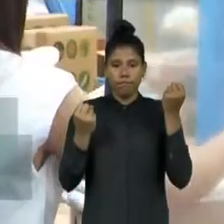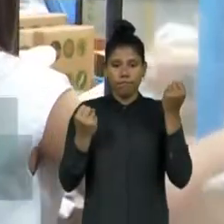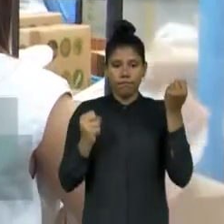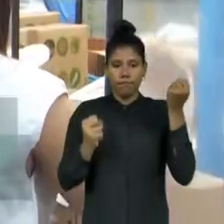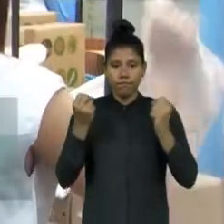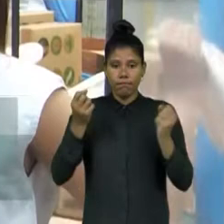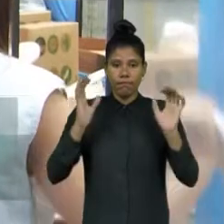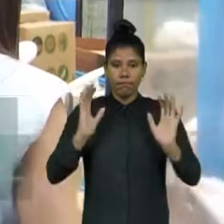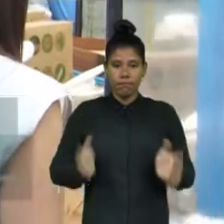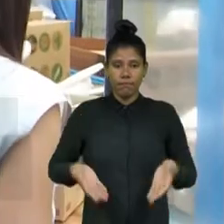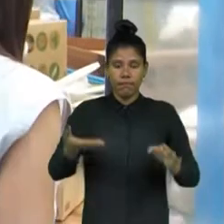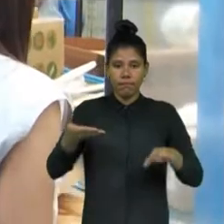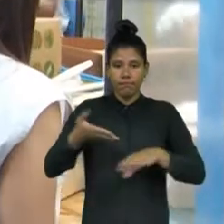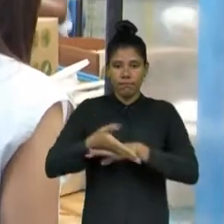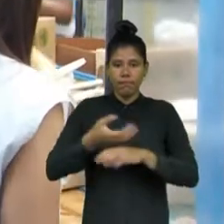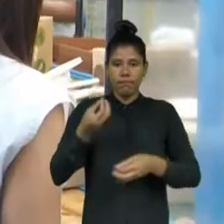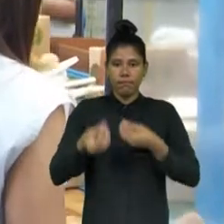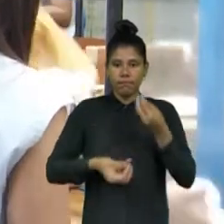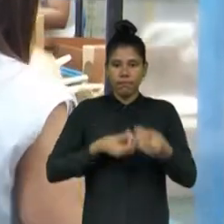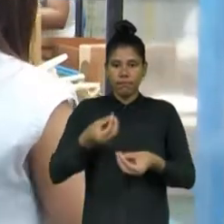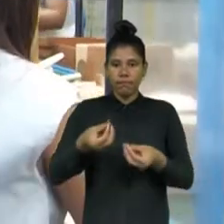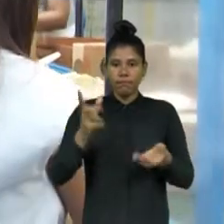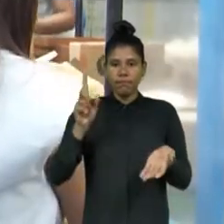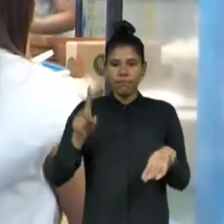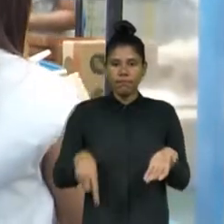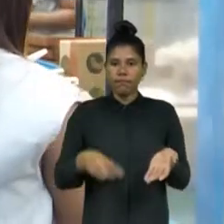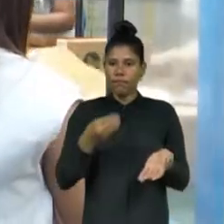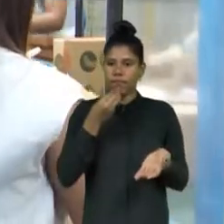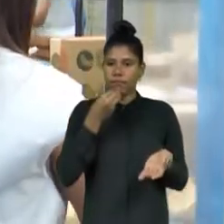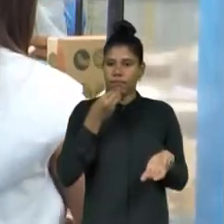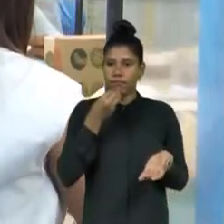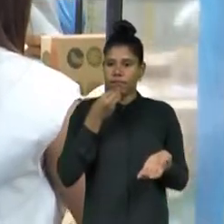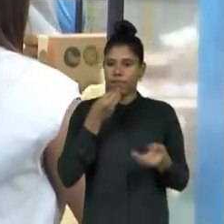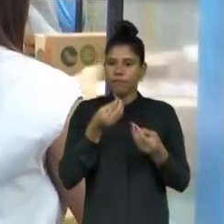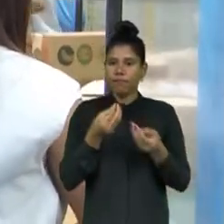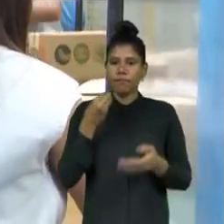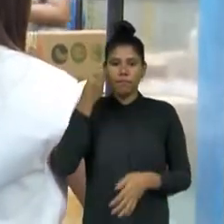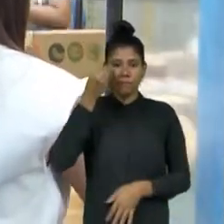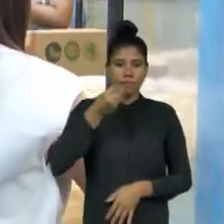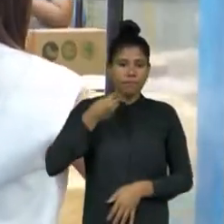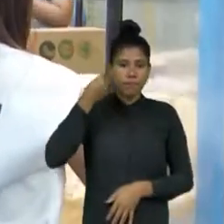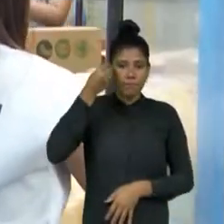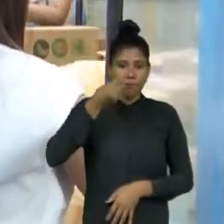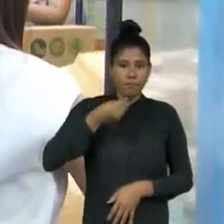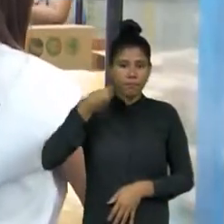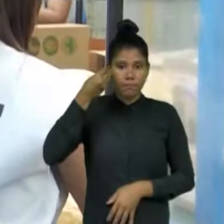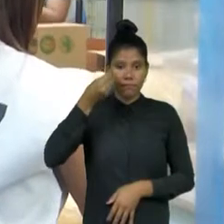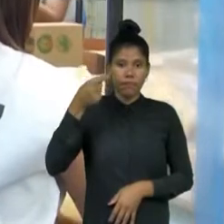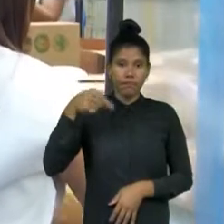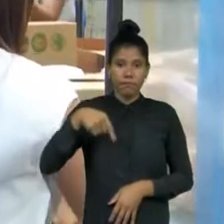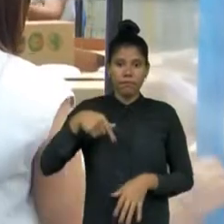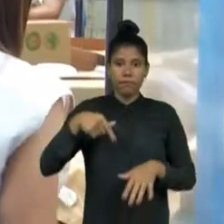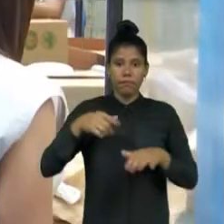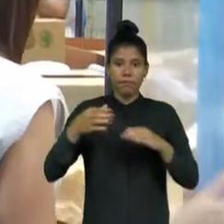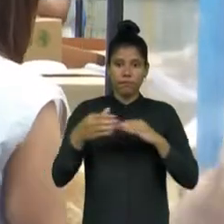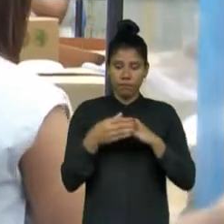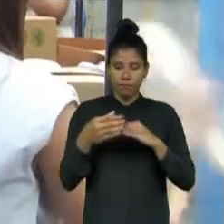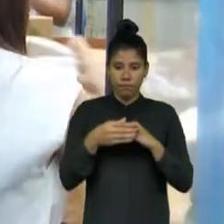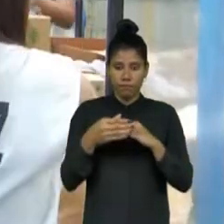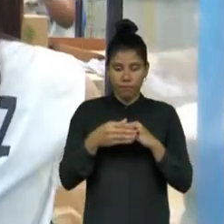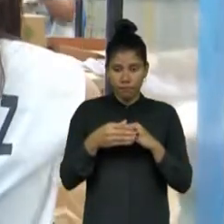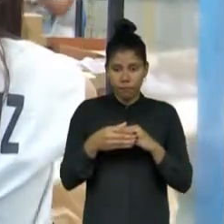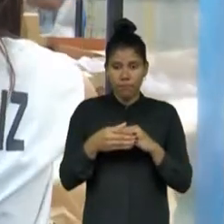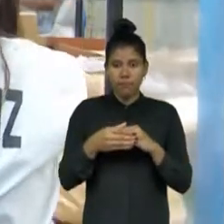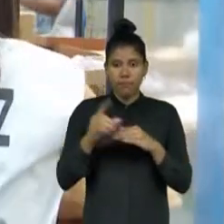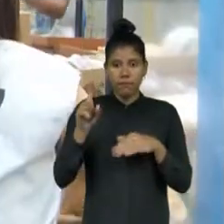com uma oportunidade muito boa, com a experiência já num ramo específico, que é o de calçados, que é um